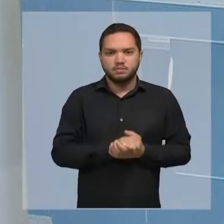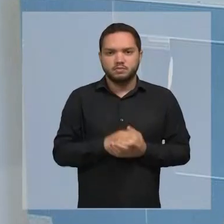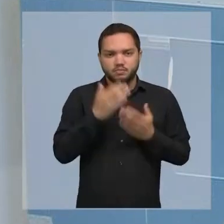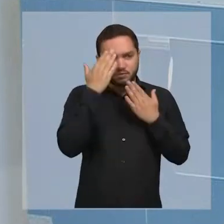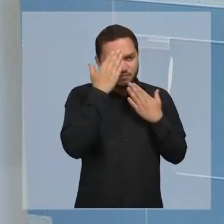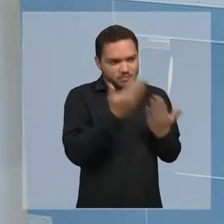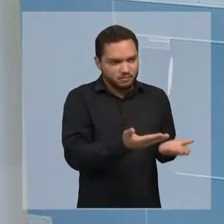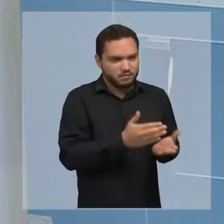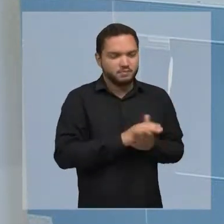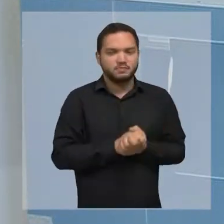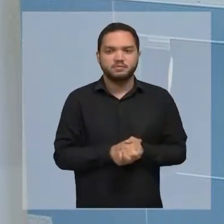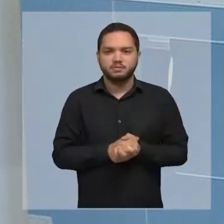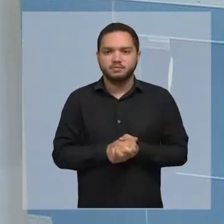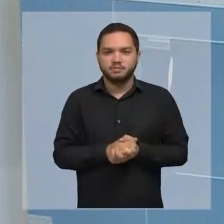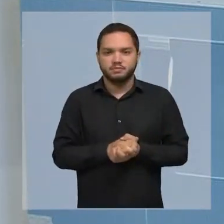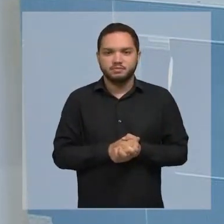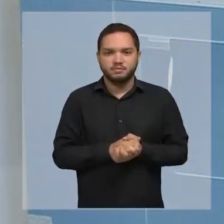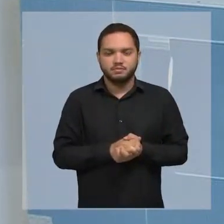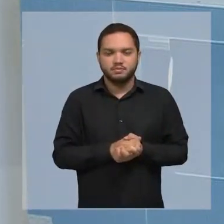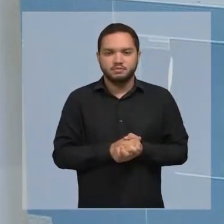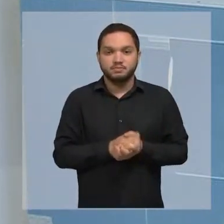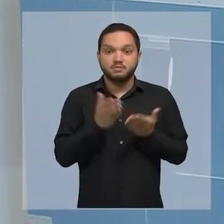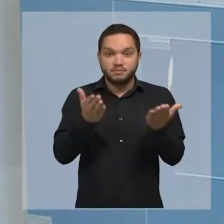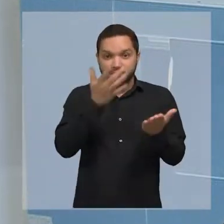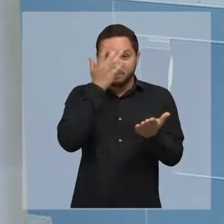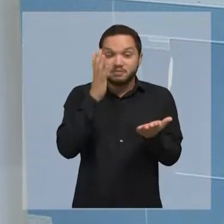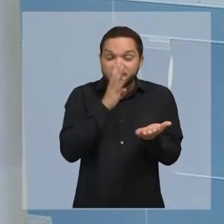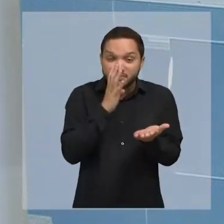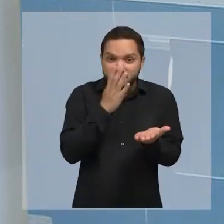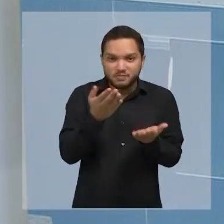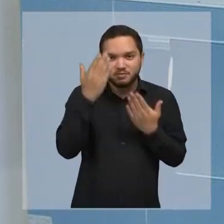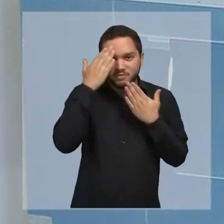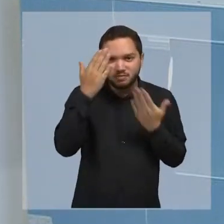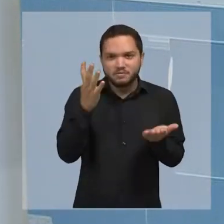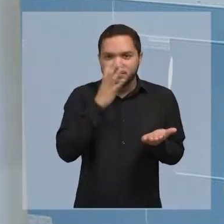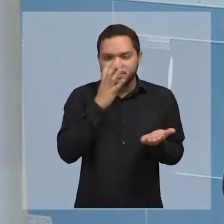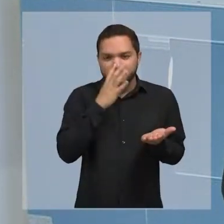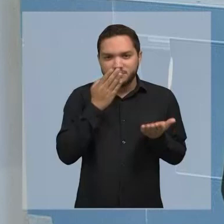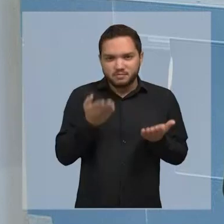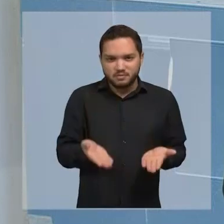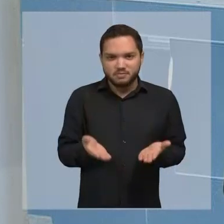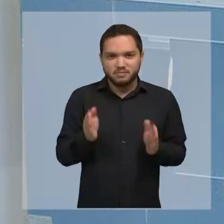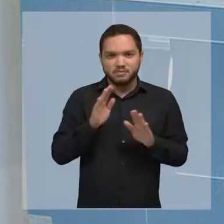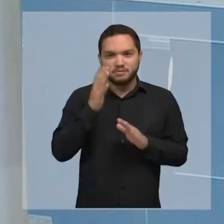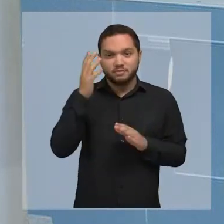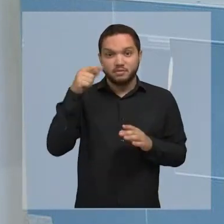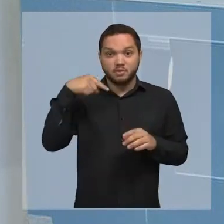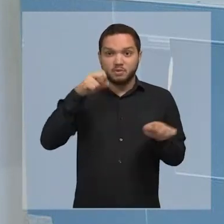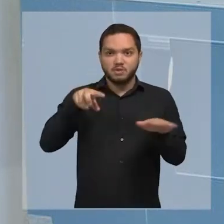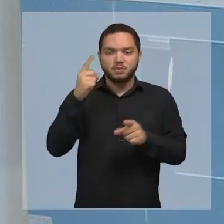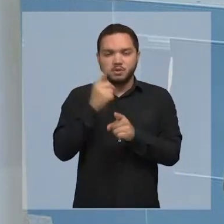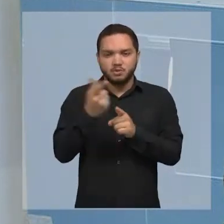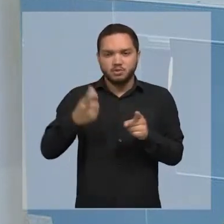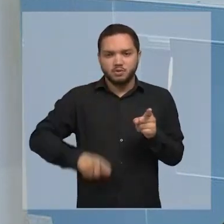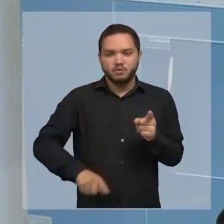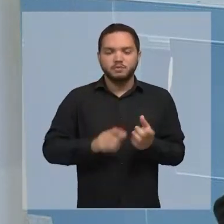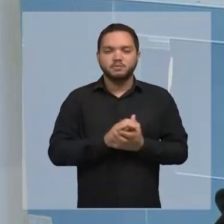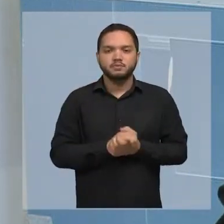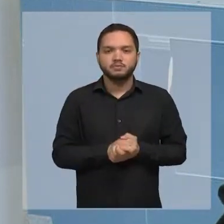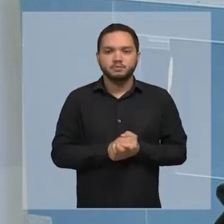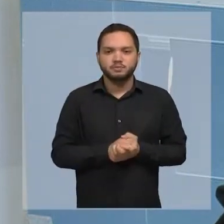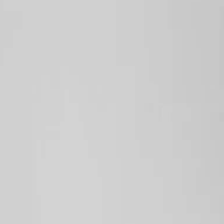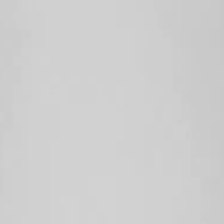às cidadãs. Obrigado. Paulo. E a você, telespectador, obrigado pela honrosa audiência. Até a